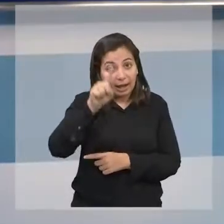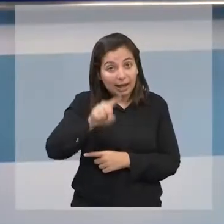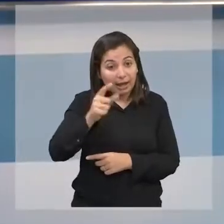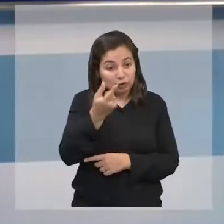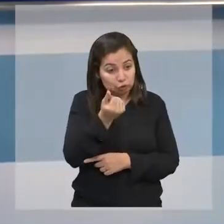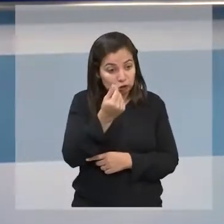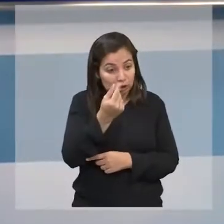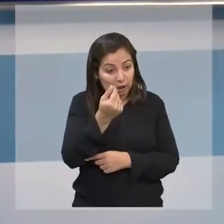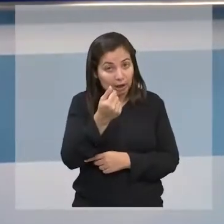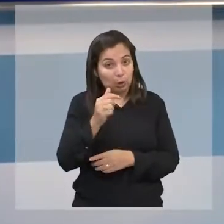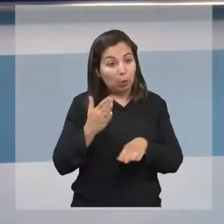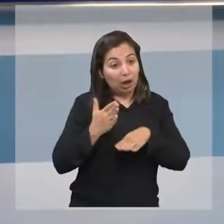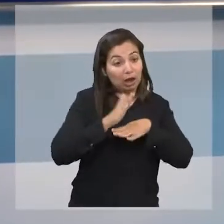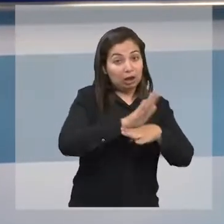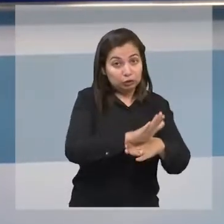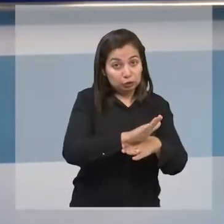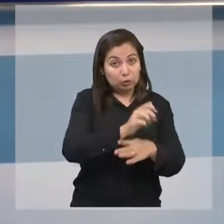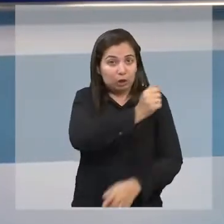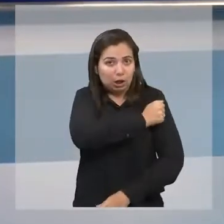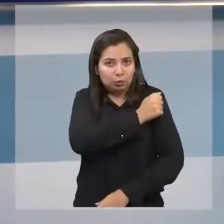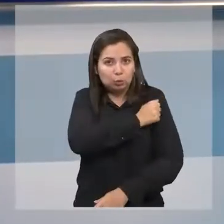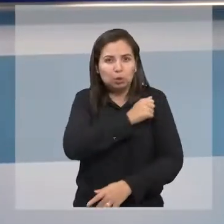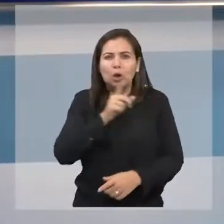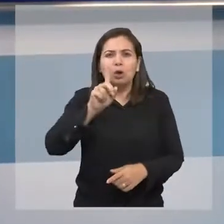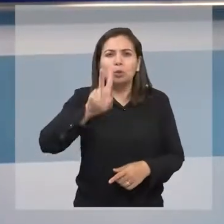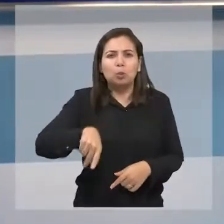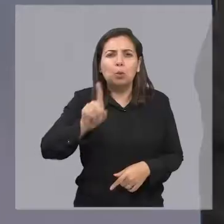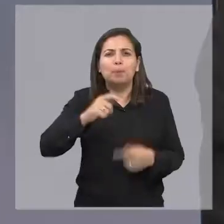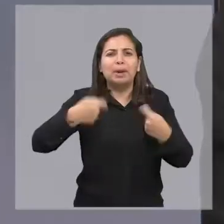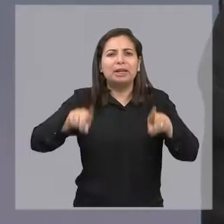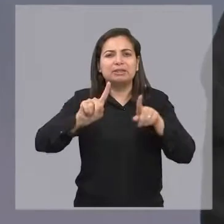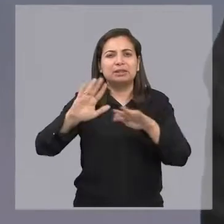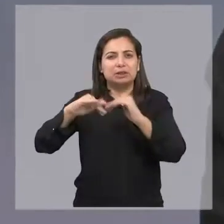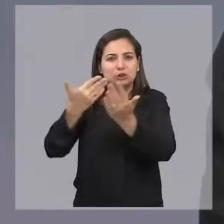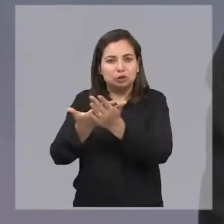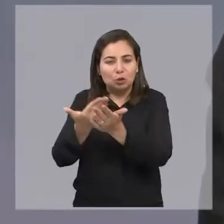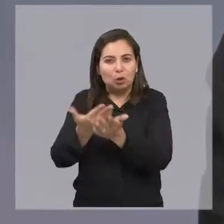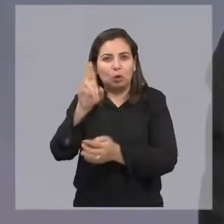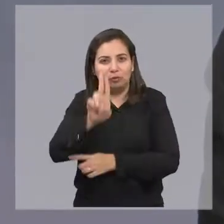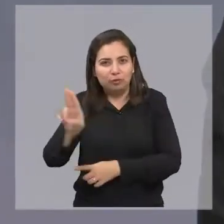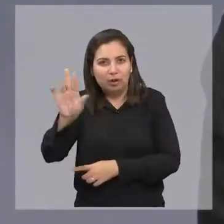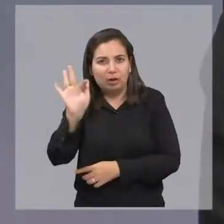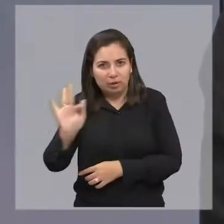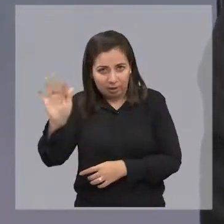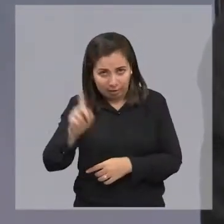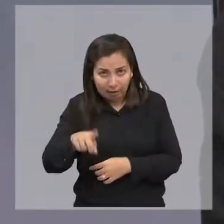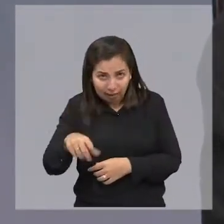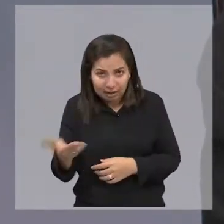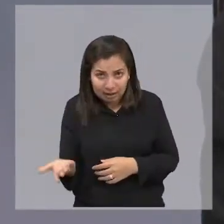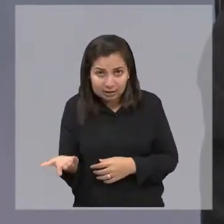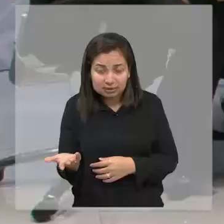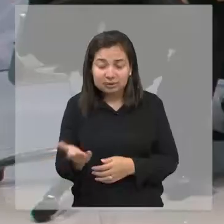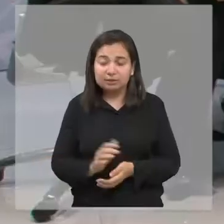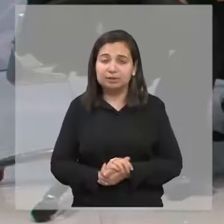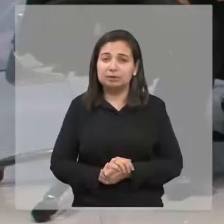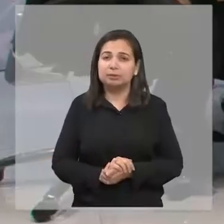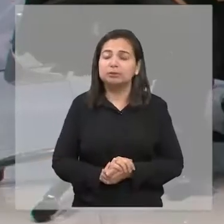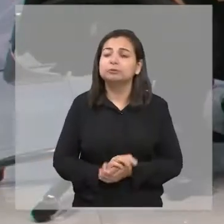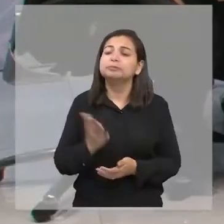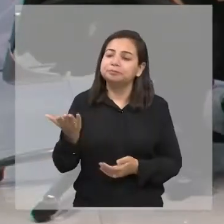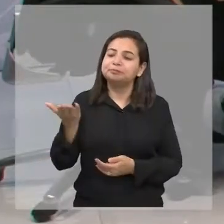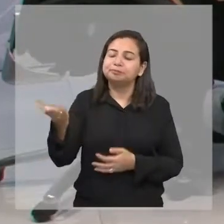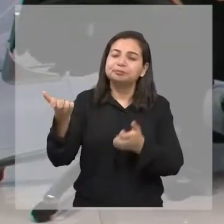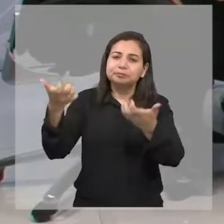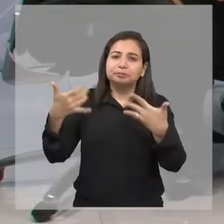aluno. Talvez. E não mais Exato. as instituições. É isso que você está Isso dizendo? que o professor Milton Friedman... Exatamente. Professor Romulo, qual é a sua